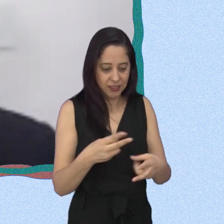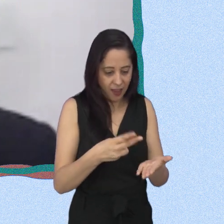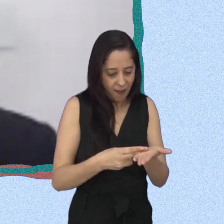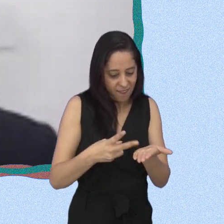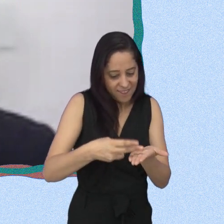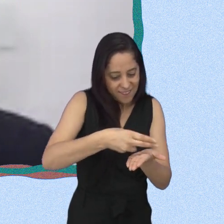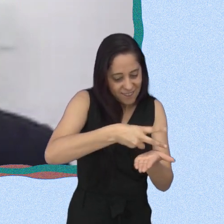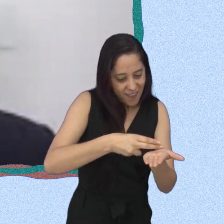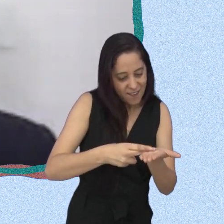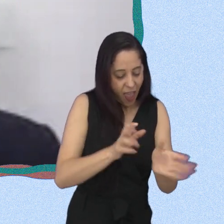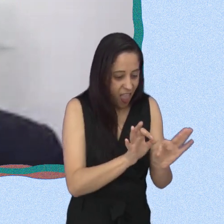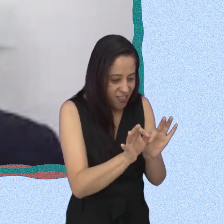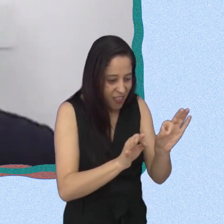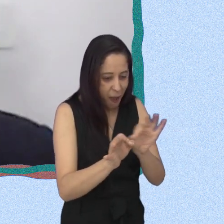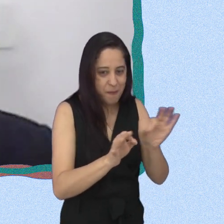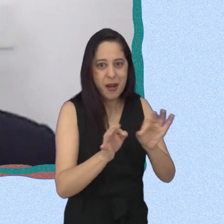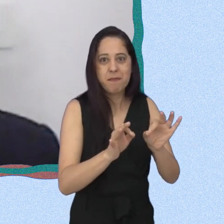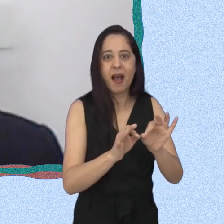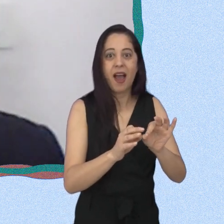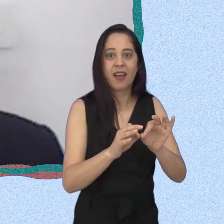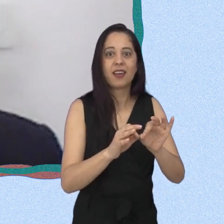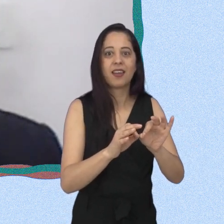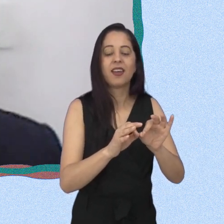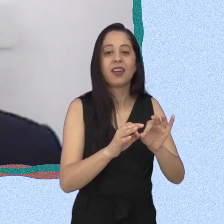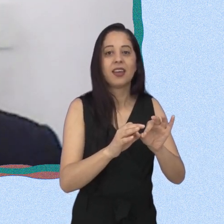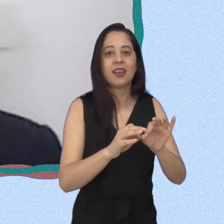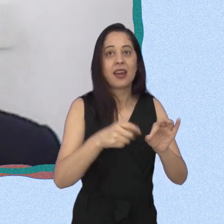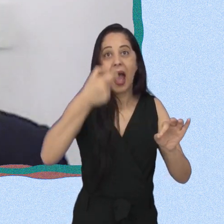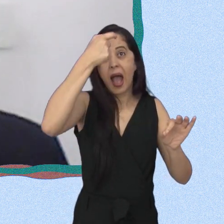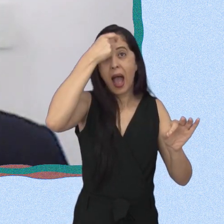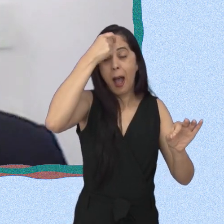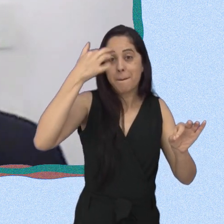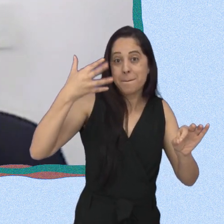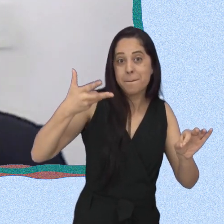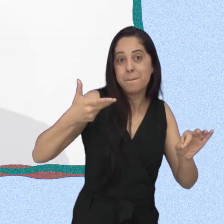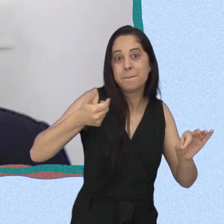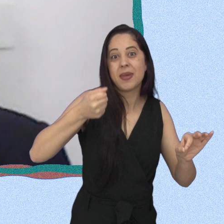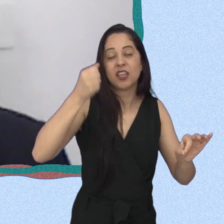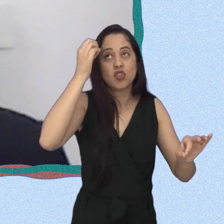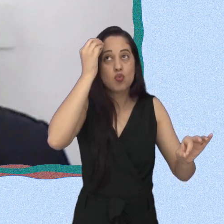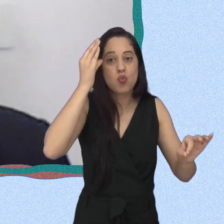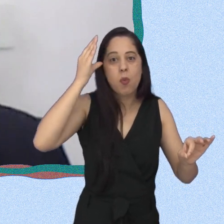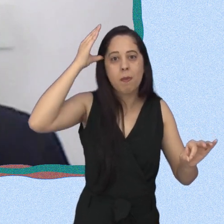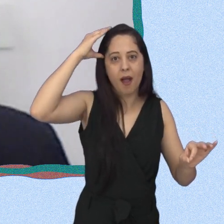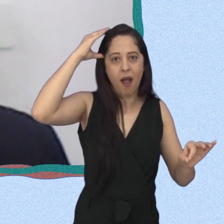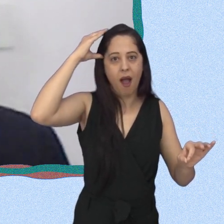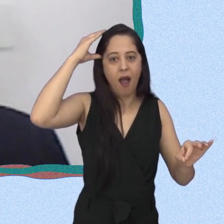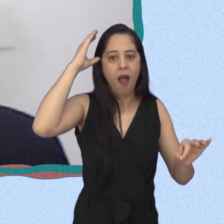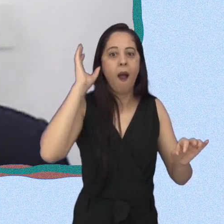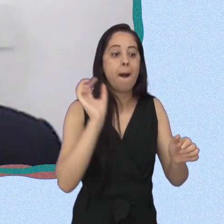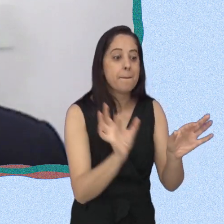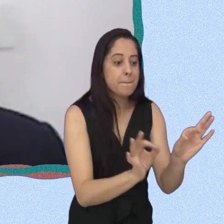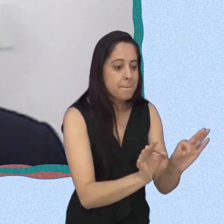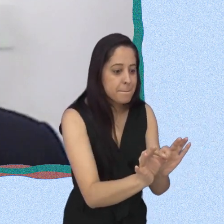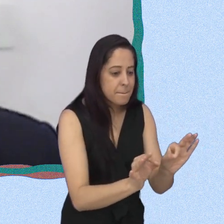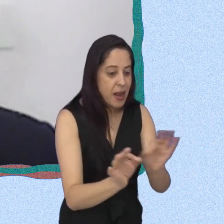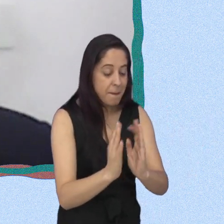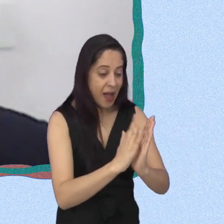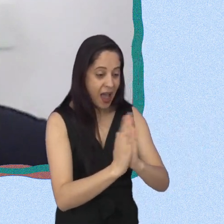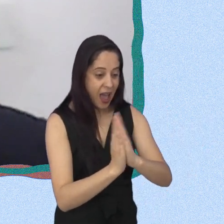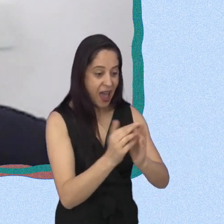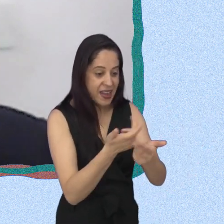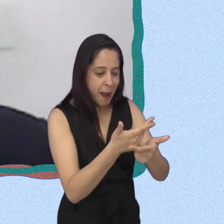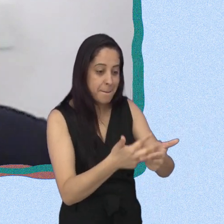né, socioemocionais e ainda desenvolvendo uma consciência ambiental fantástica. Construir o próprio brinquedo